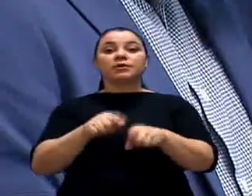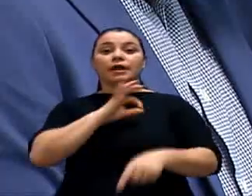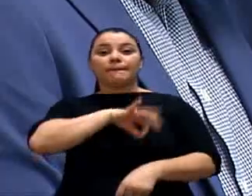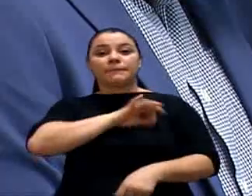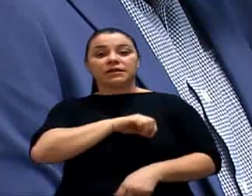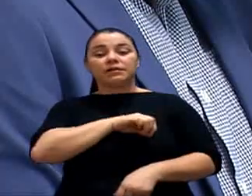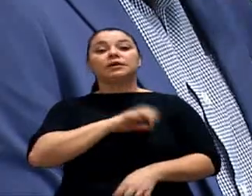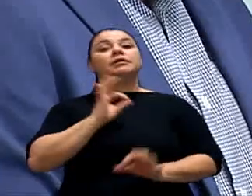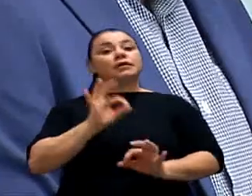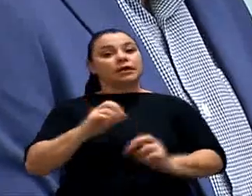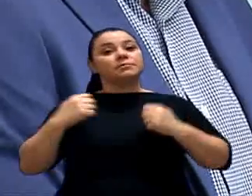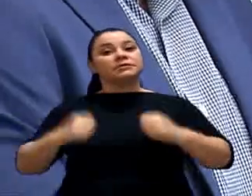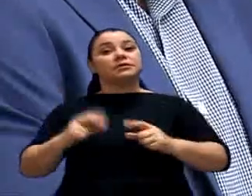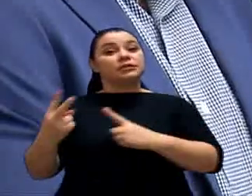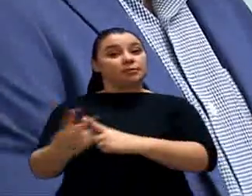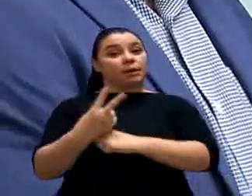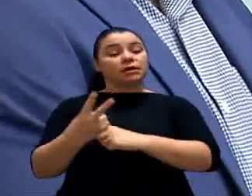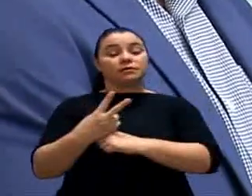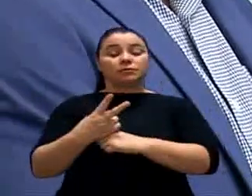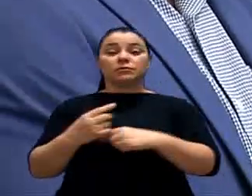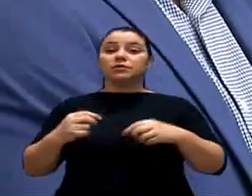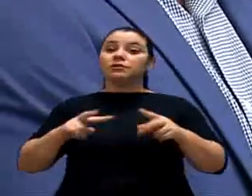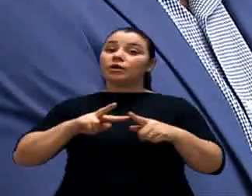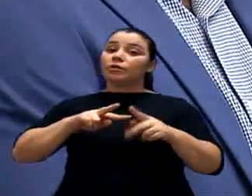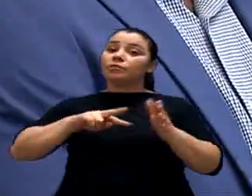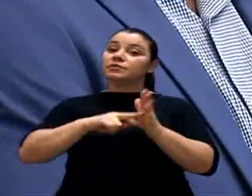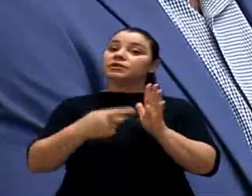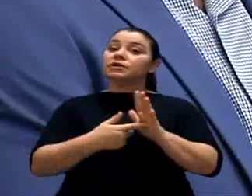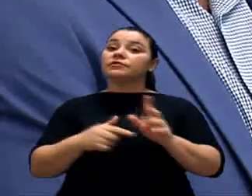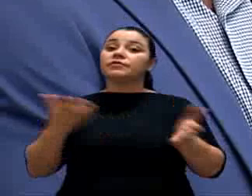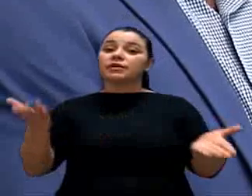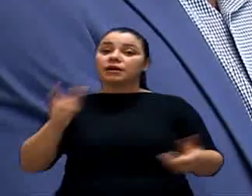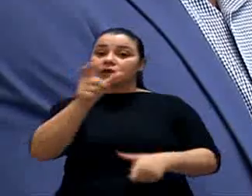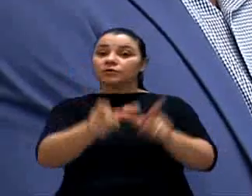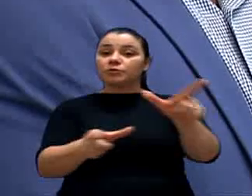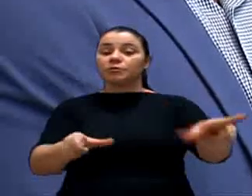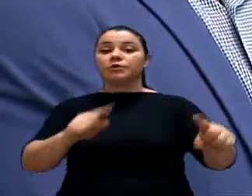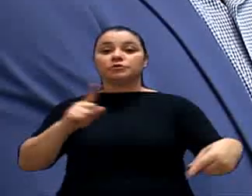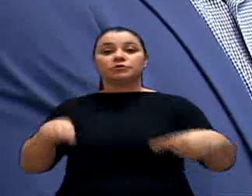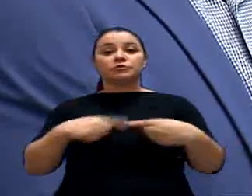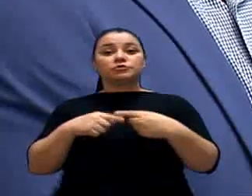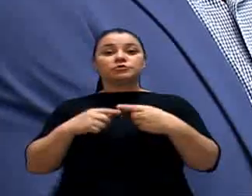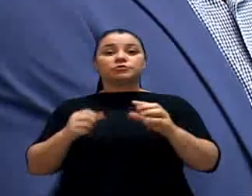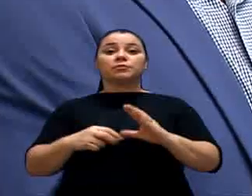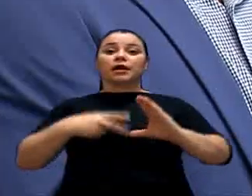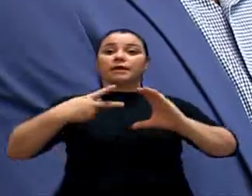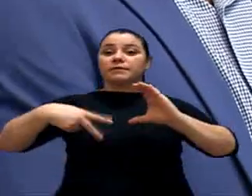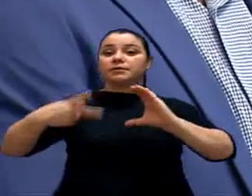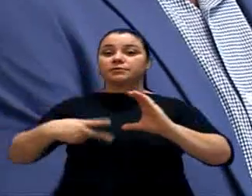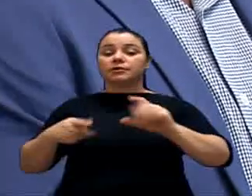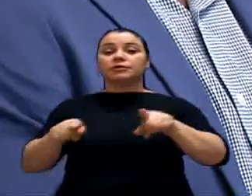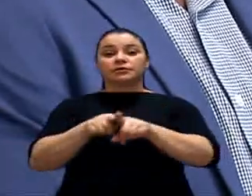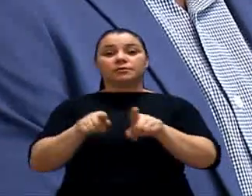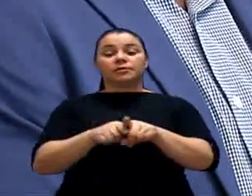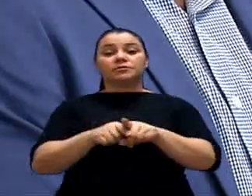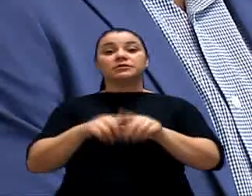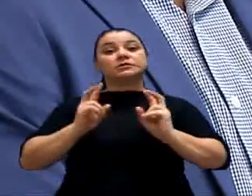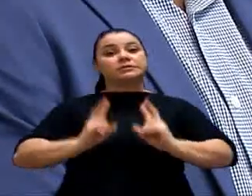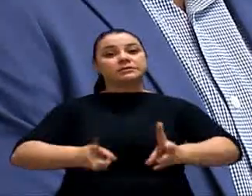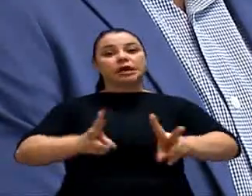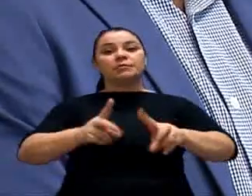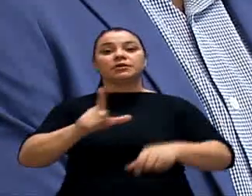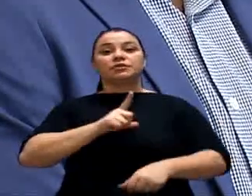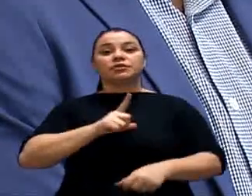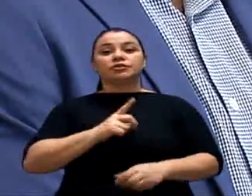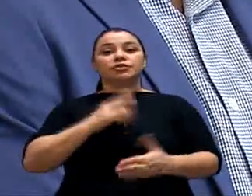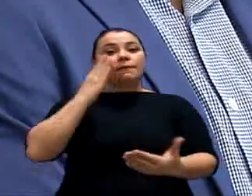polícia ostensiva. Então, significa que também fica aqui para o cidadão que nos acompanha através da TV Câmara, das redes sociais oficiais da Câmara, sempre que tiver